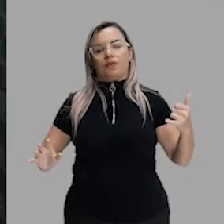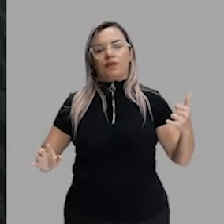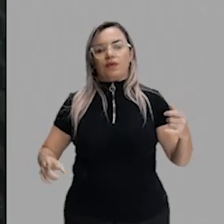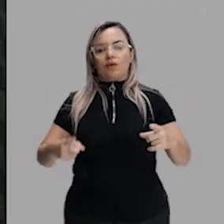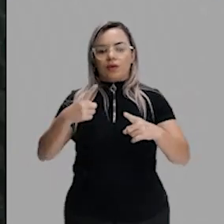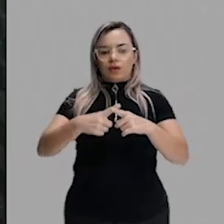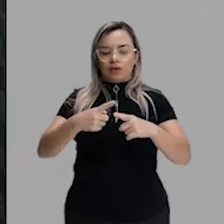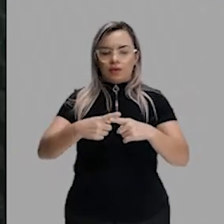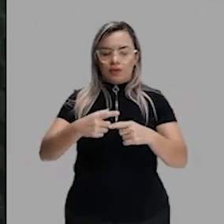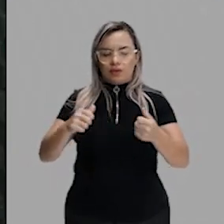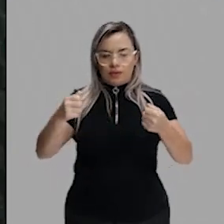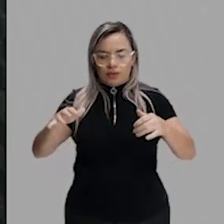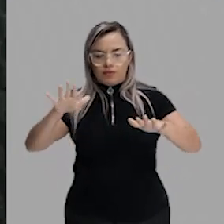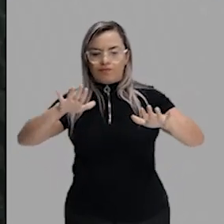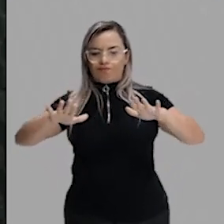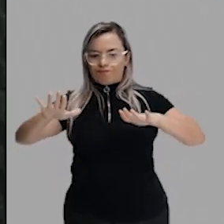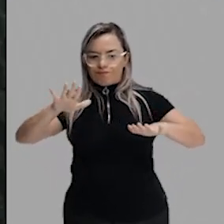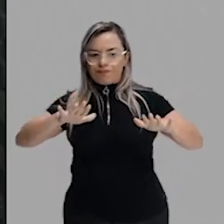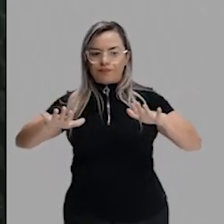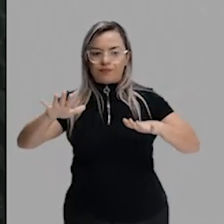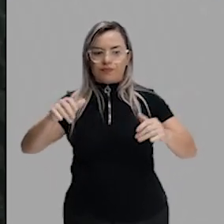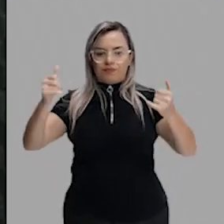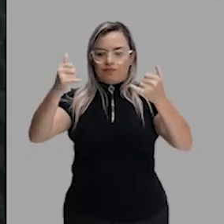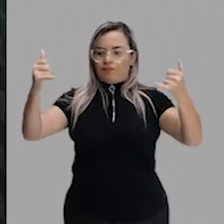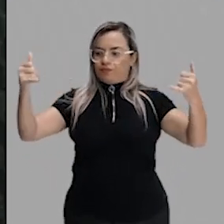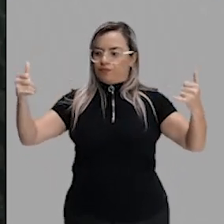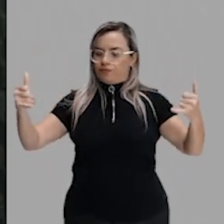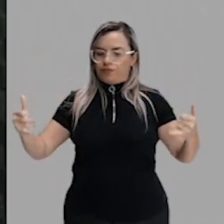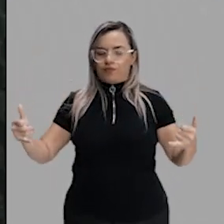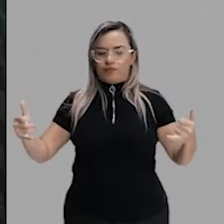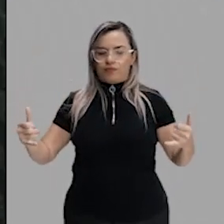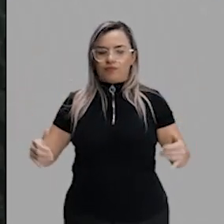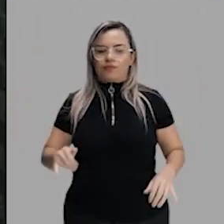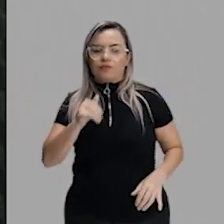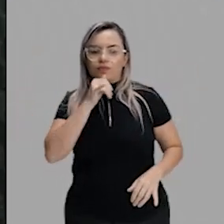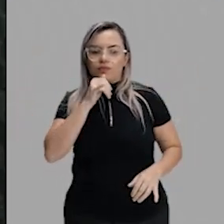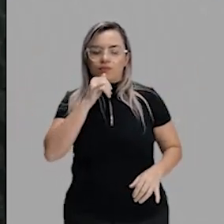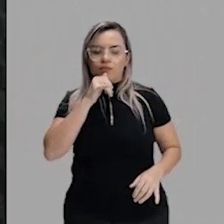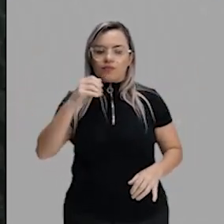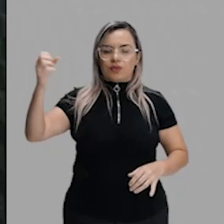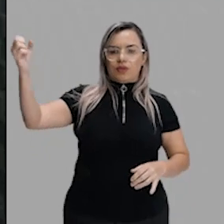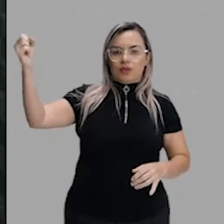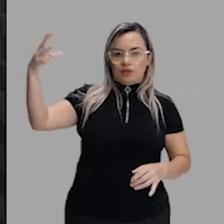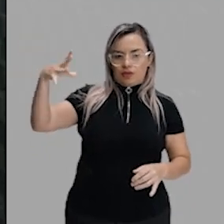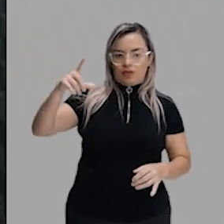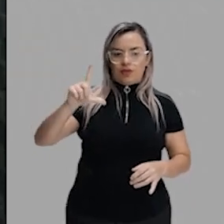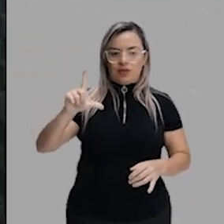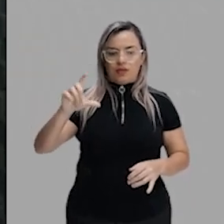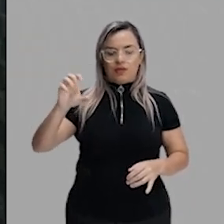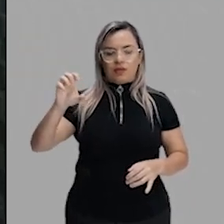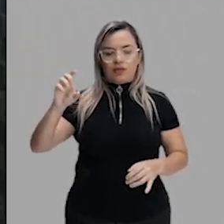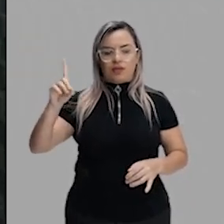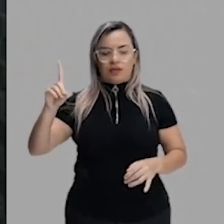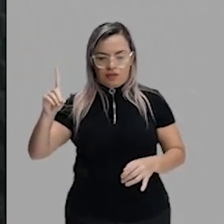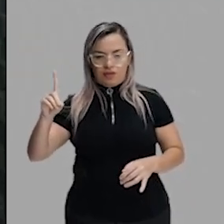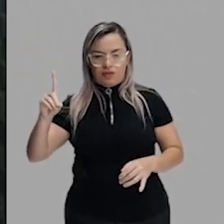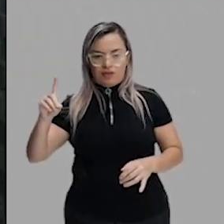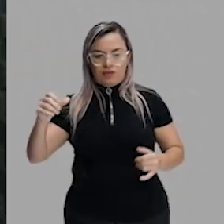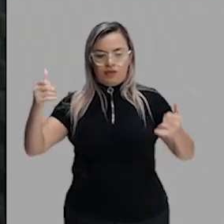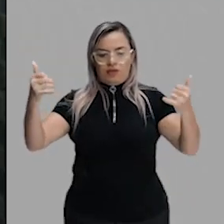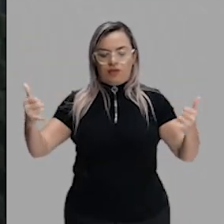circuito. Por exemplo, uma lâmpada de LED. Uma lâmpada de LED pode ser que a quantidade de corrente elétrica que ela necessite